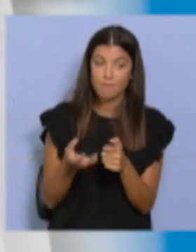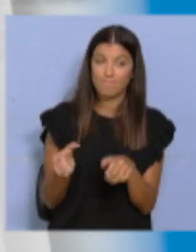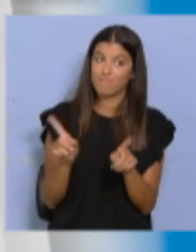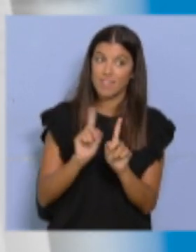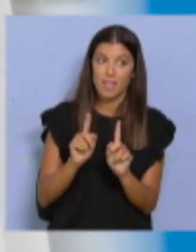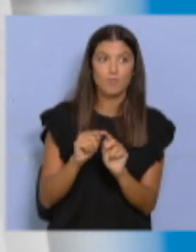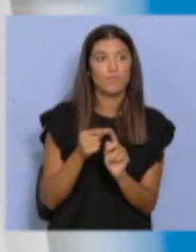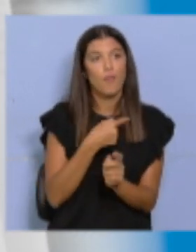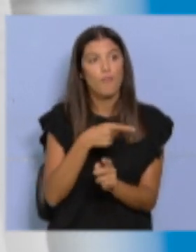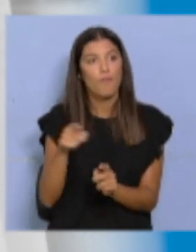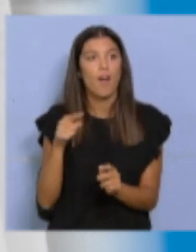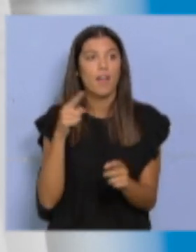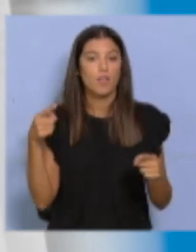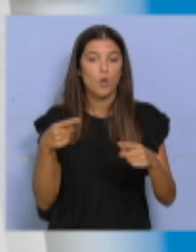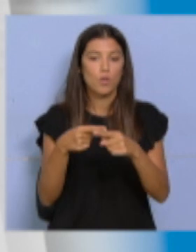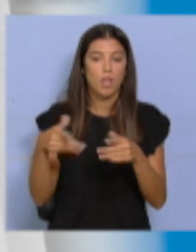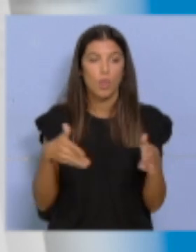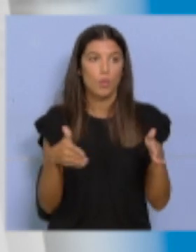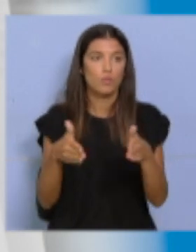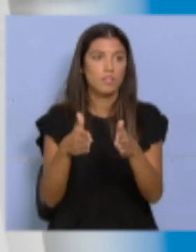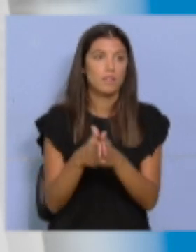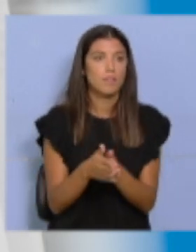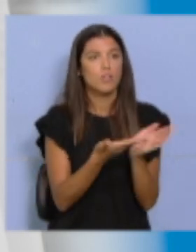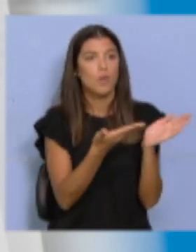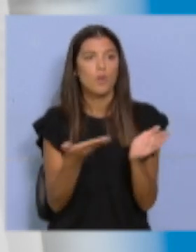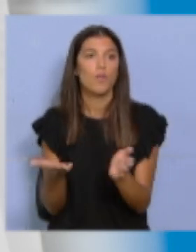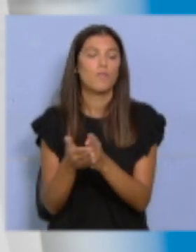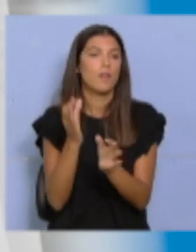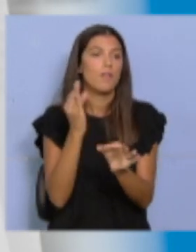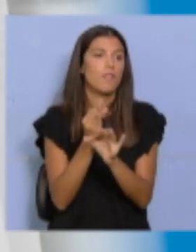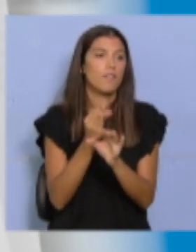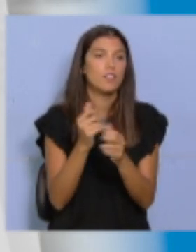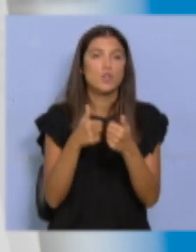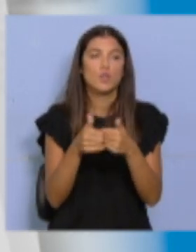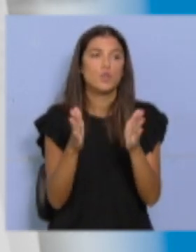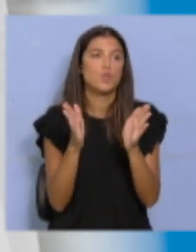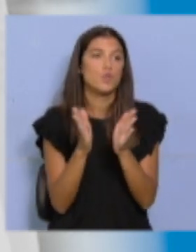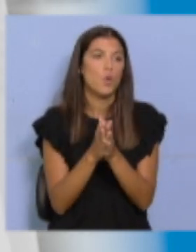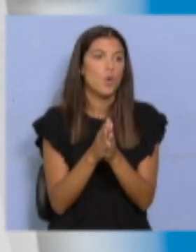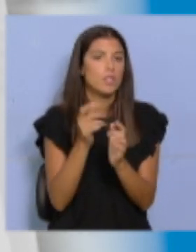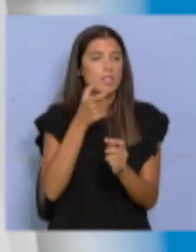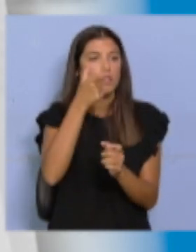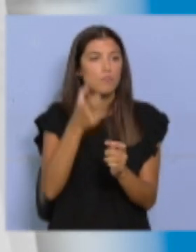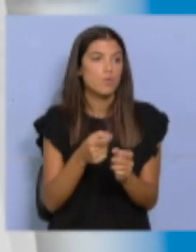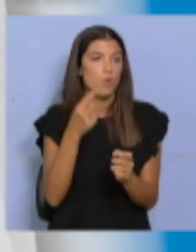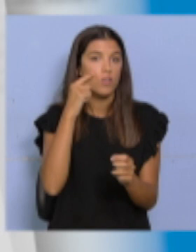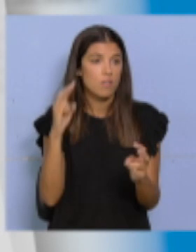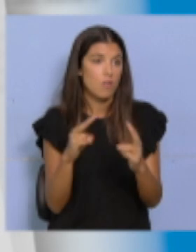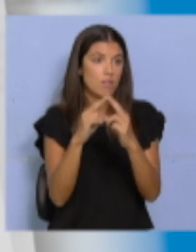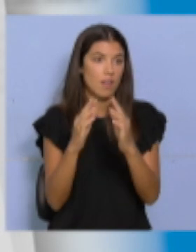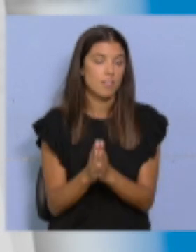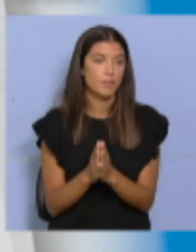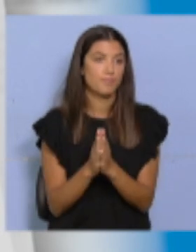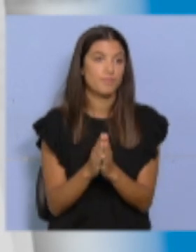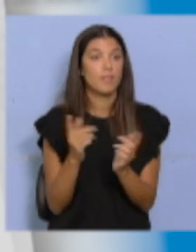às encruzilhadas dos caminhos e convidai para as bodas todos os que encontrardes.